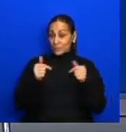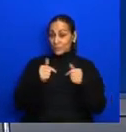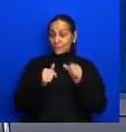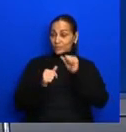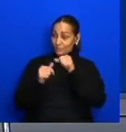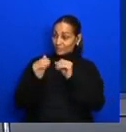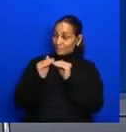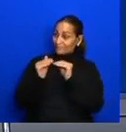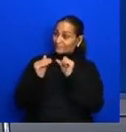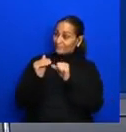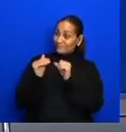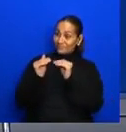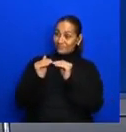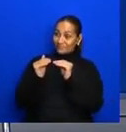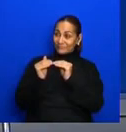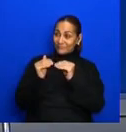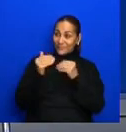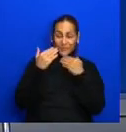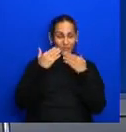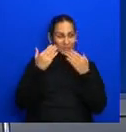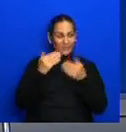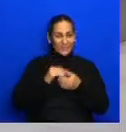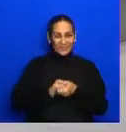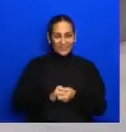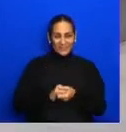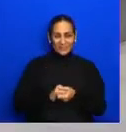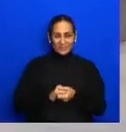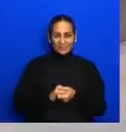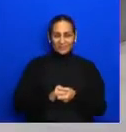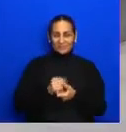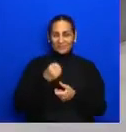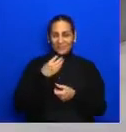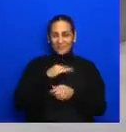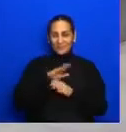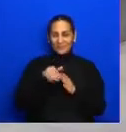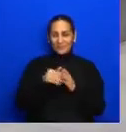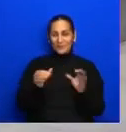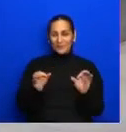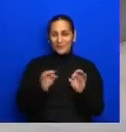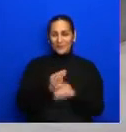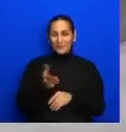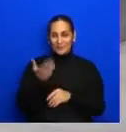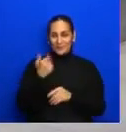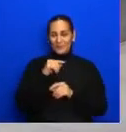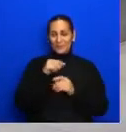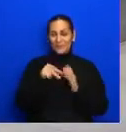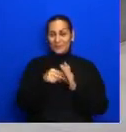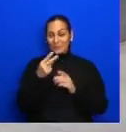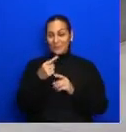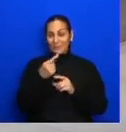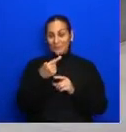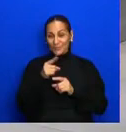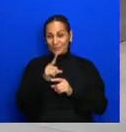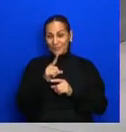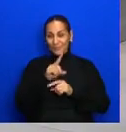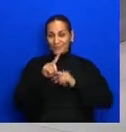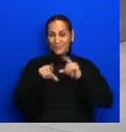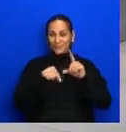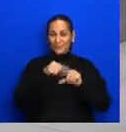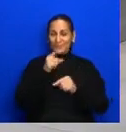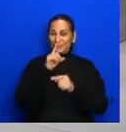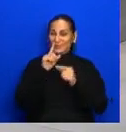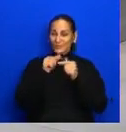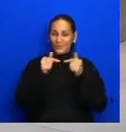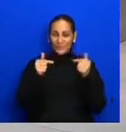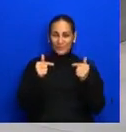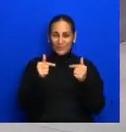sorte? Sim, confirmo. Sim, confirmo. Obrigado. Muito bem, tudo pronto. Vamos então à segunda e última etapa do sorteio